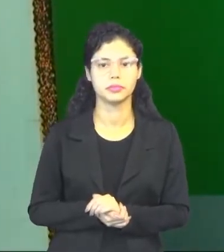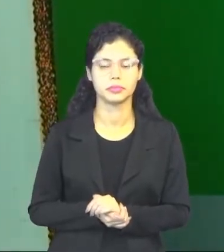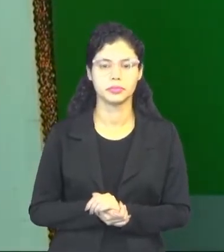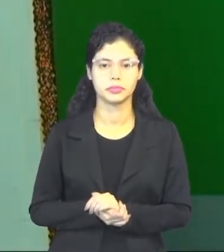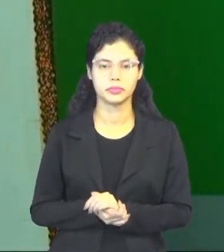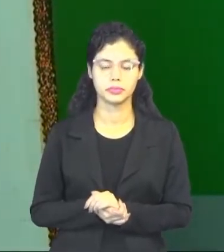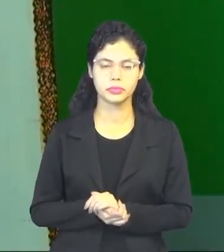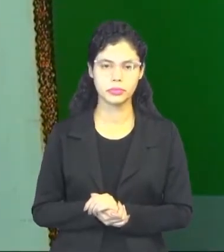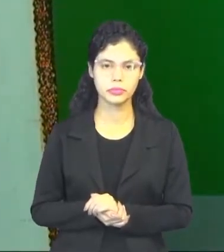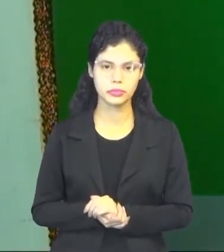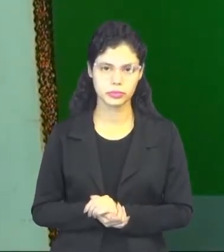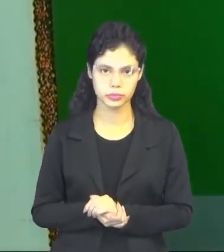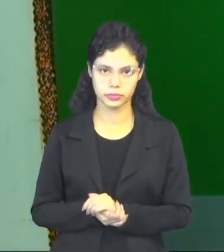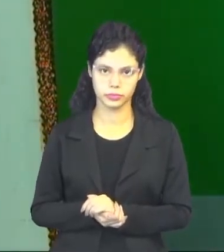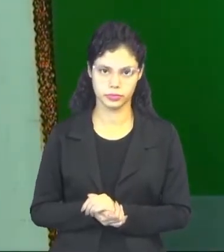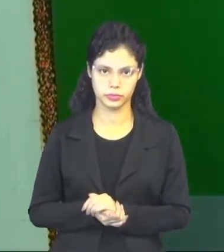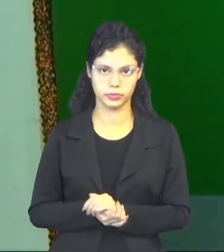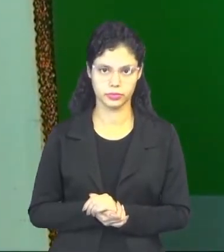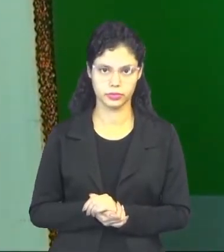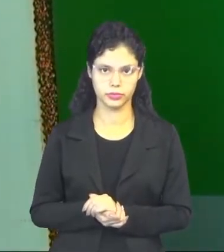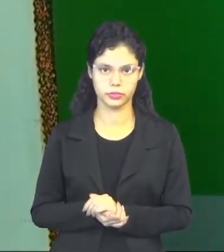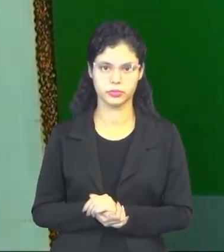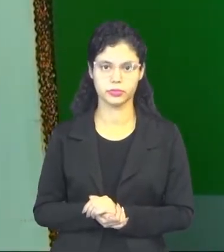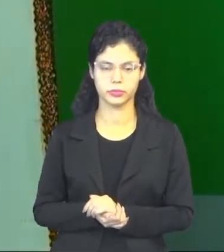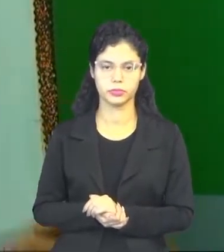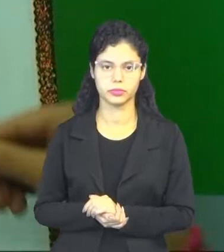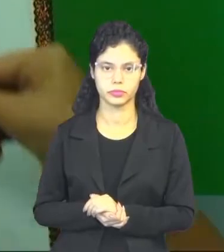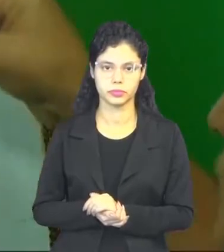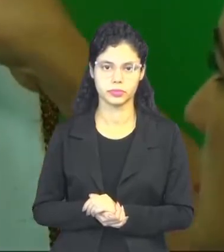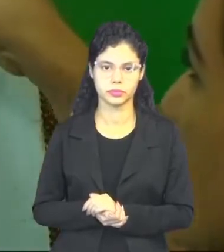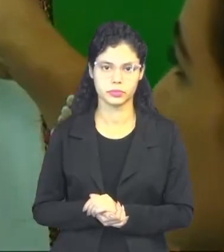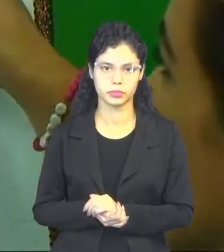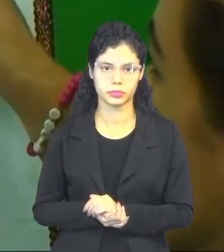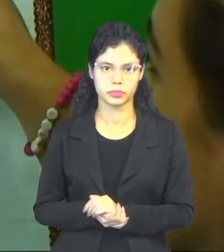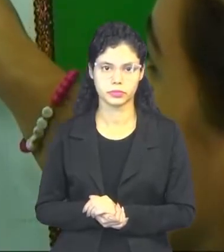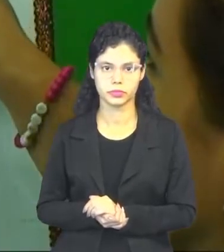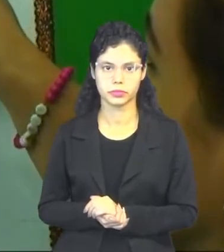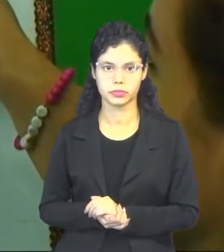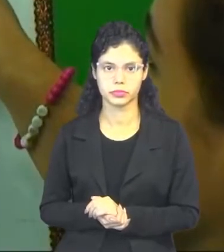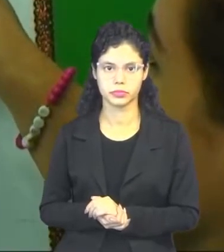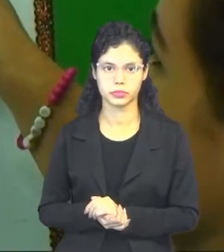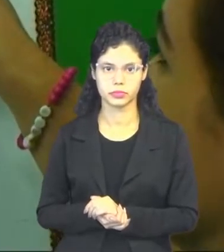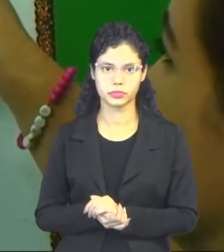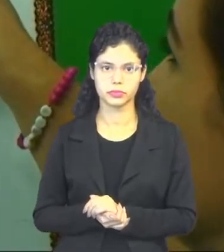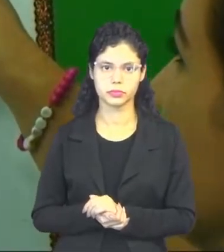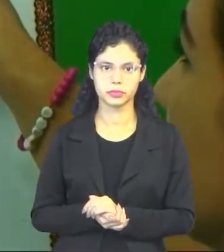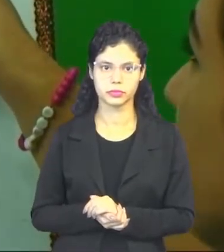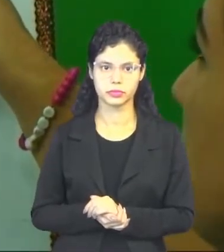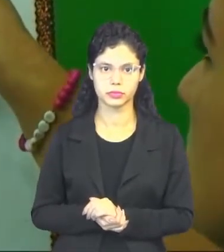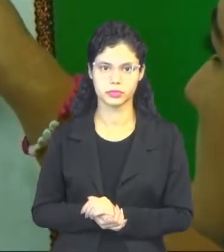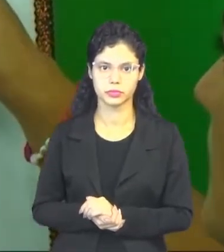pensaram? Qual é a reação do seu pai? Como é que ele vai se sentir? O que ele quis dizer com isso, Joãozinho?